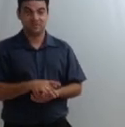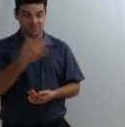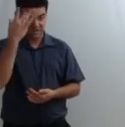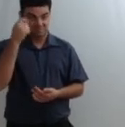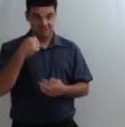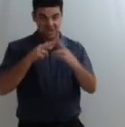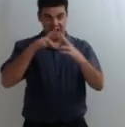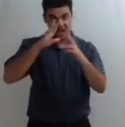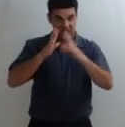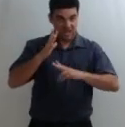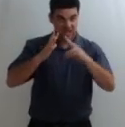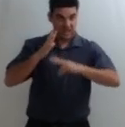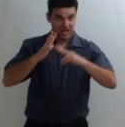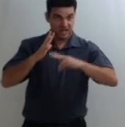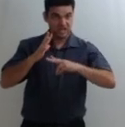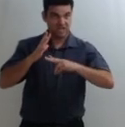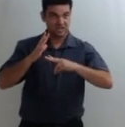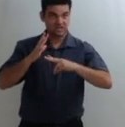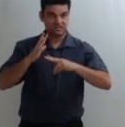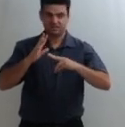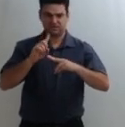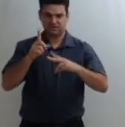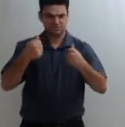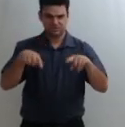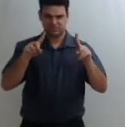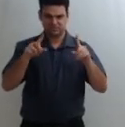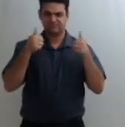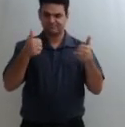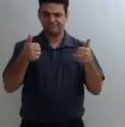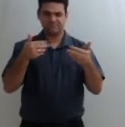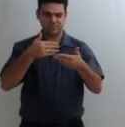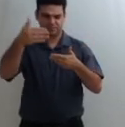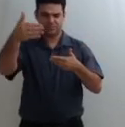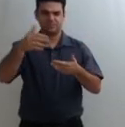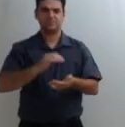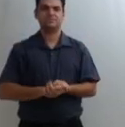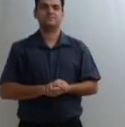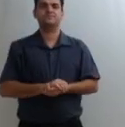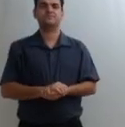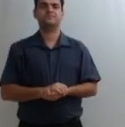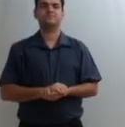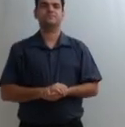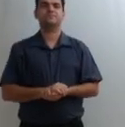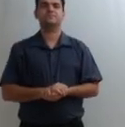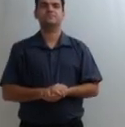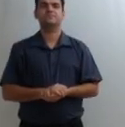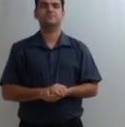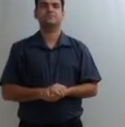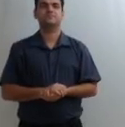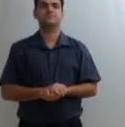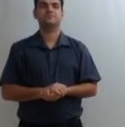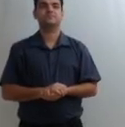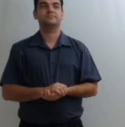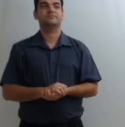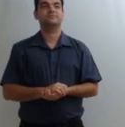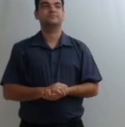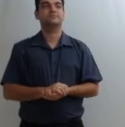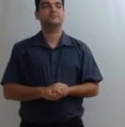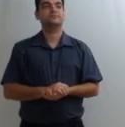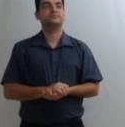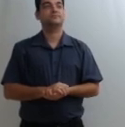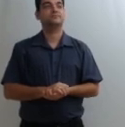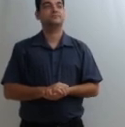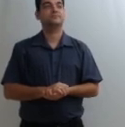relatório? Dispensa, sim, senhor presidente. Vossa Excelência tem a palavra. Senhor presidente, antes de mais nada, eu queria